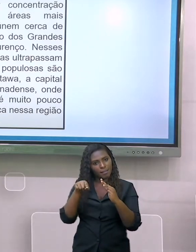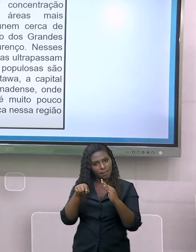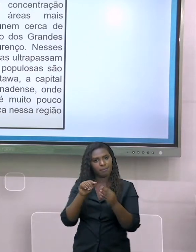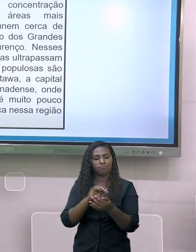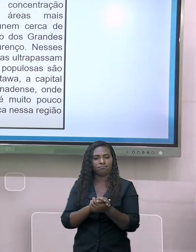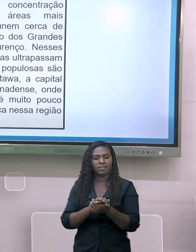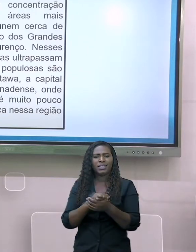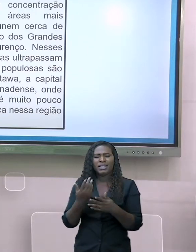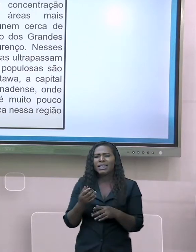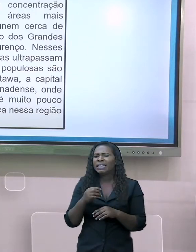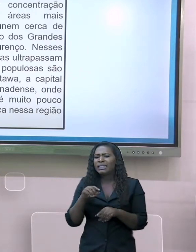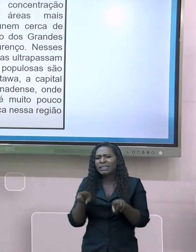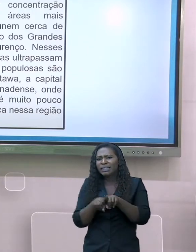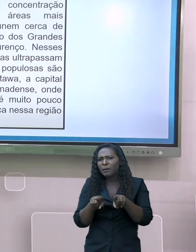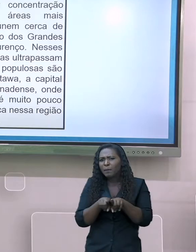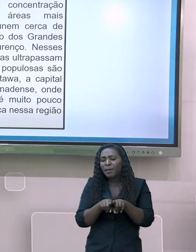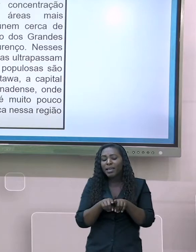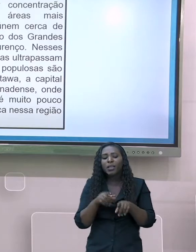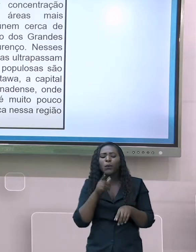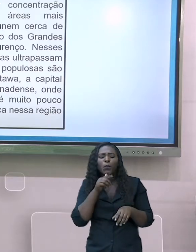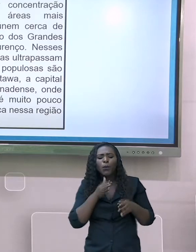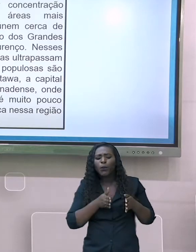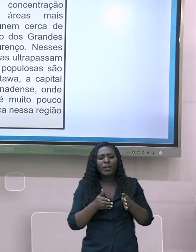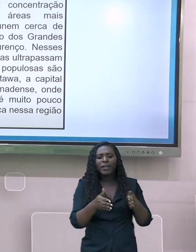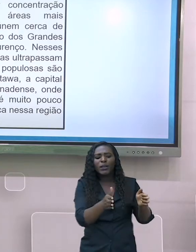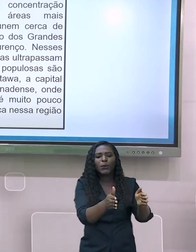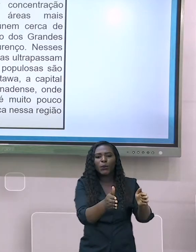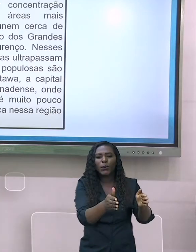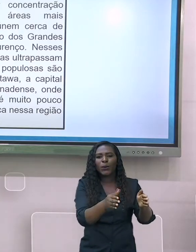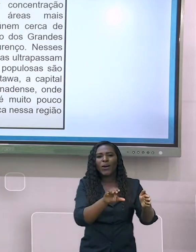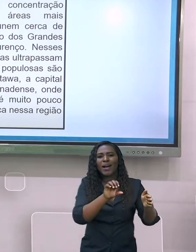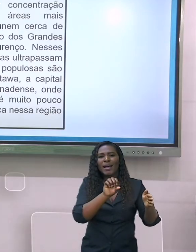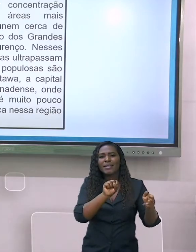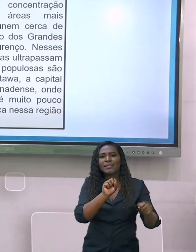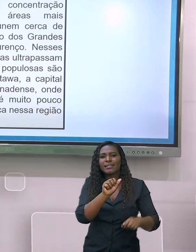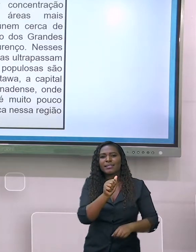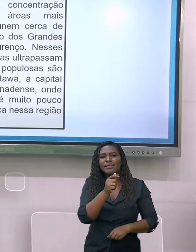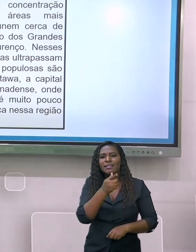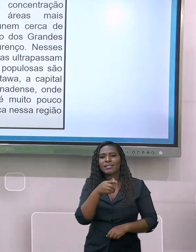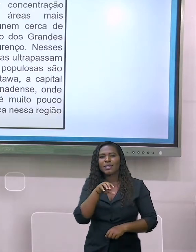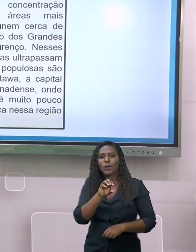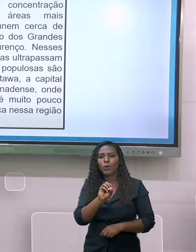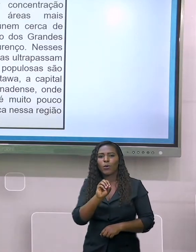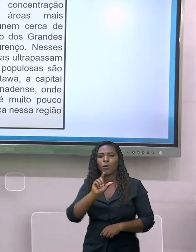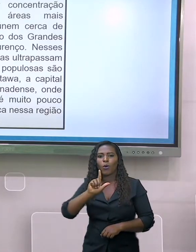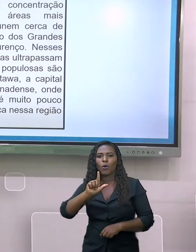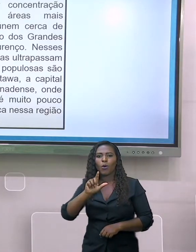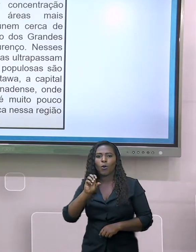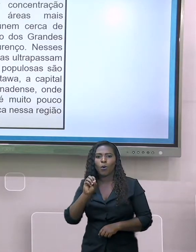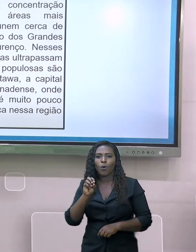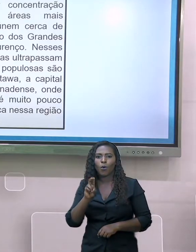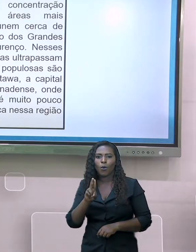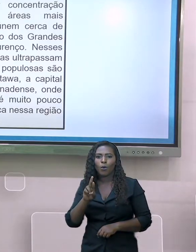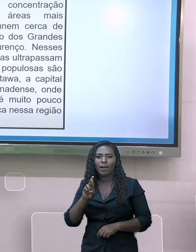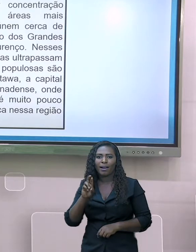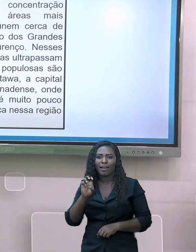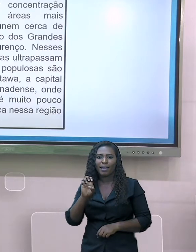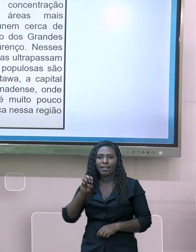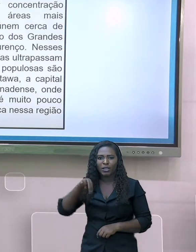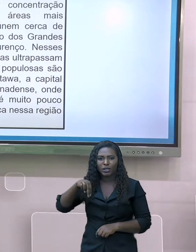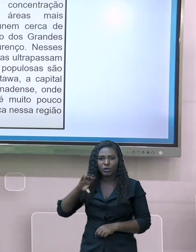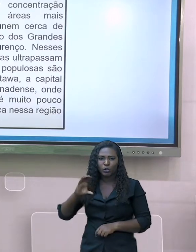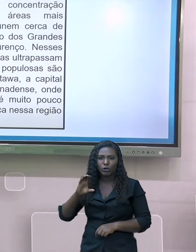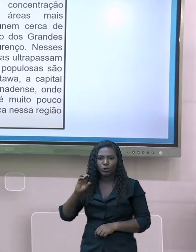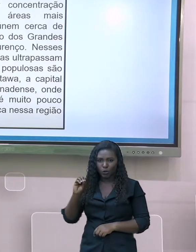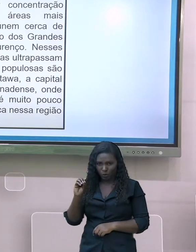São Lourenço. Nessa região predomina a língua